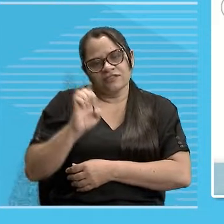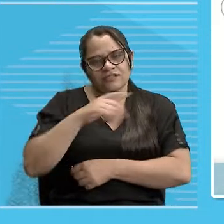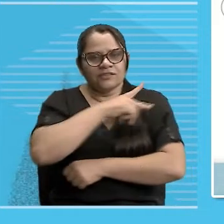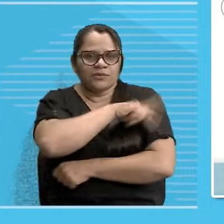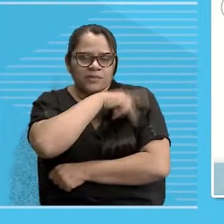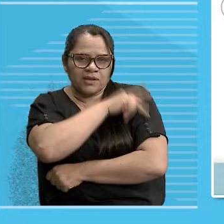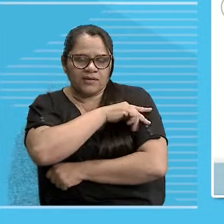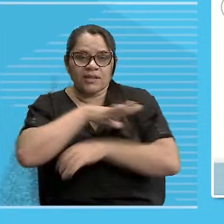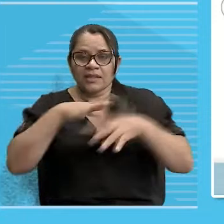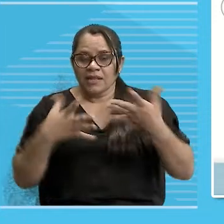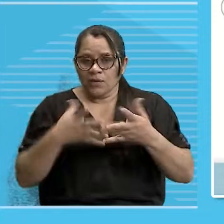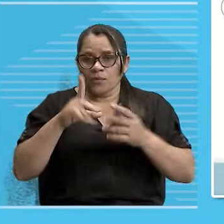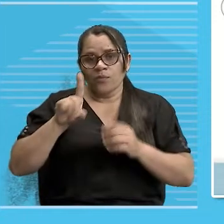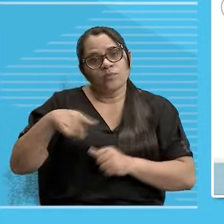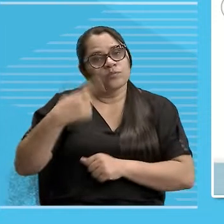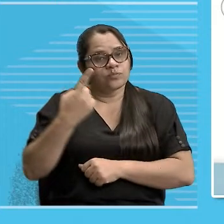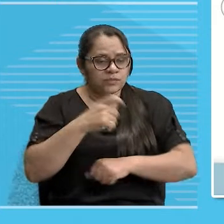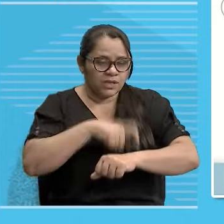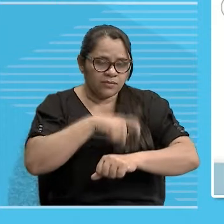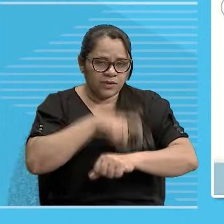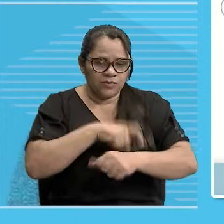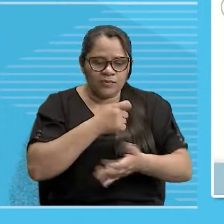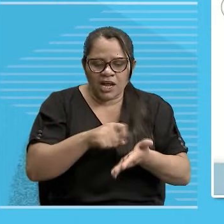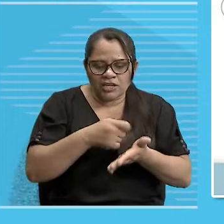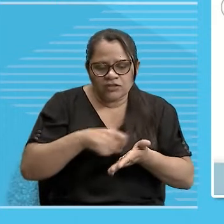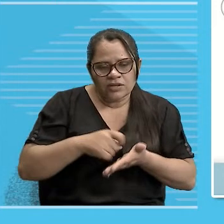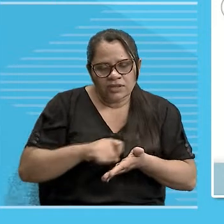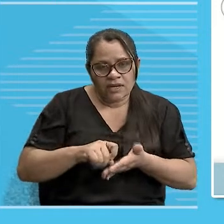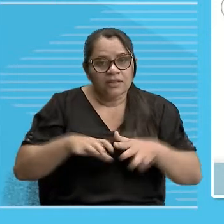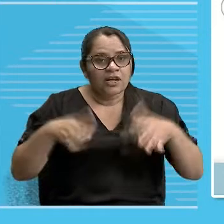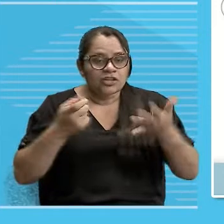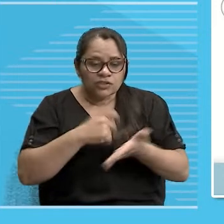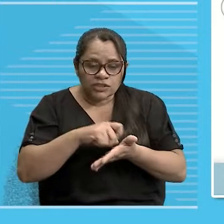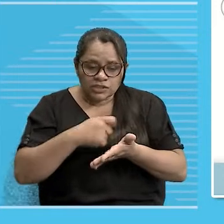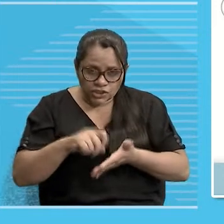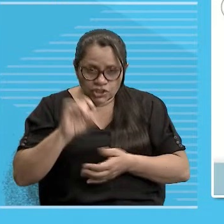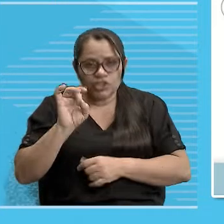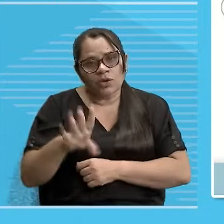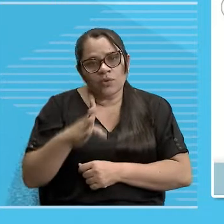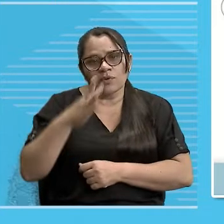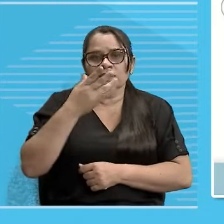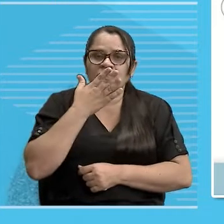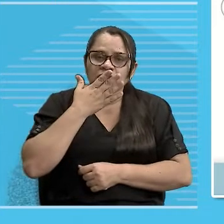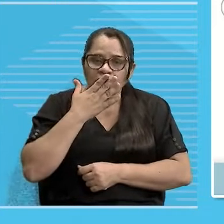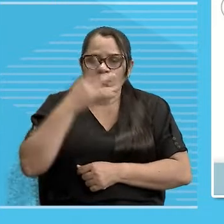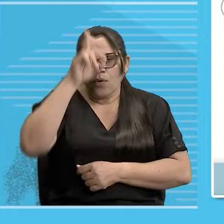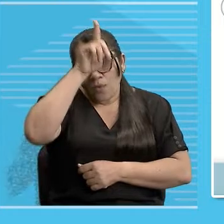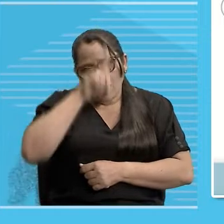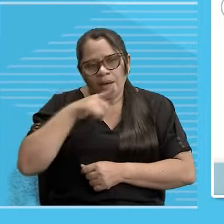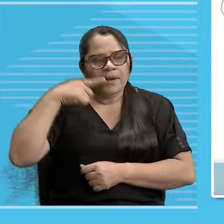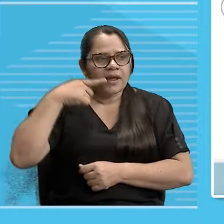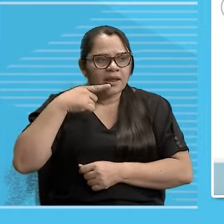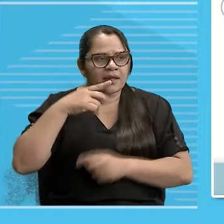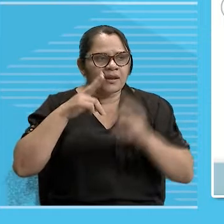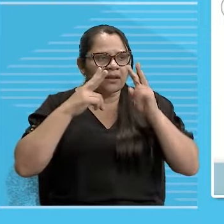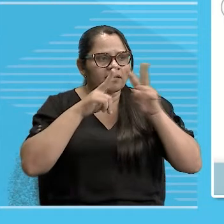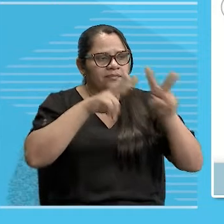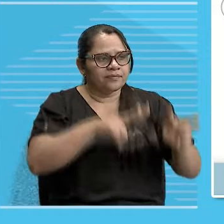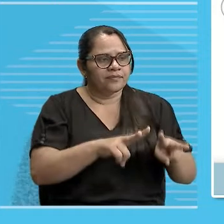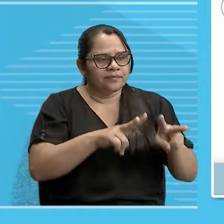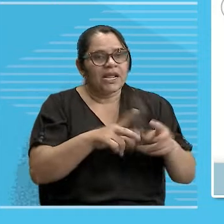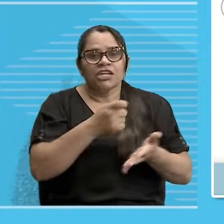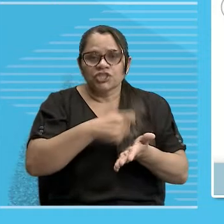essa expressão. Anota só o que está de amarelo, tá? Anota só essa